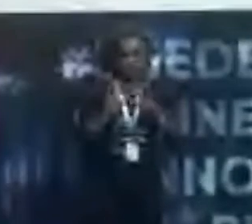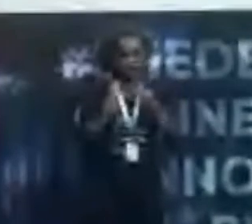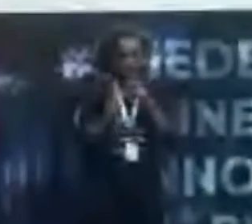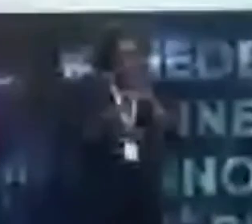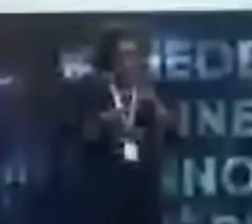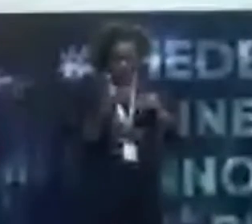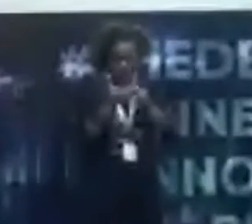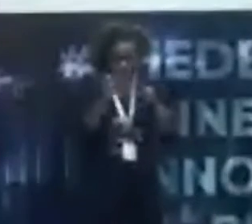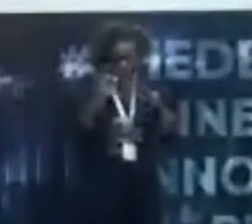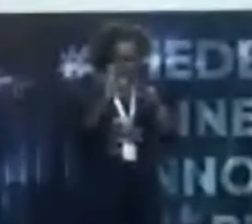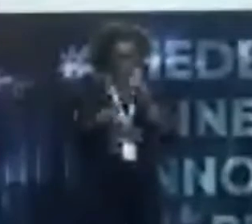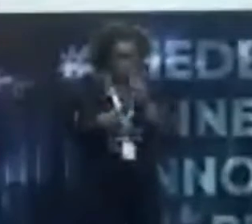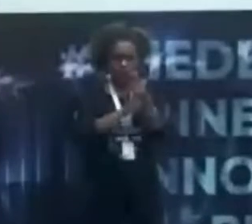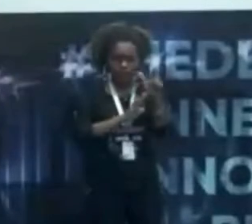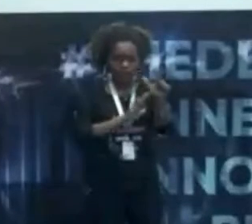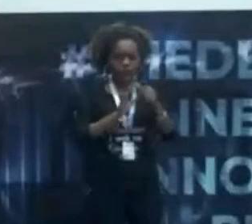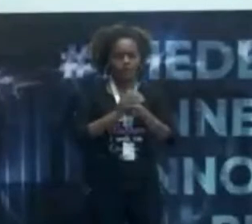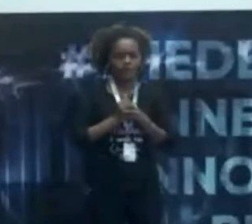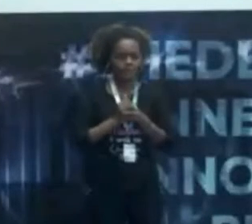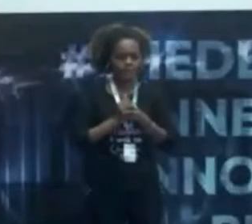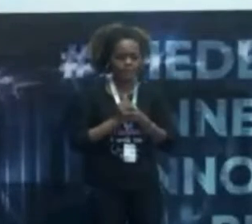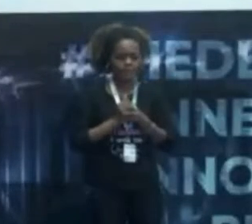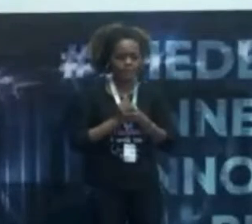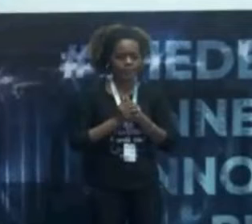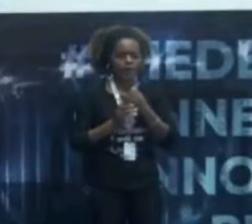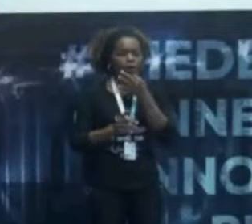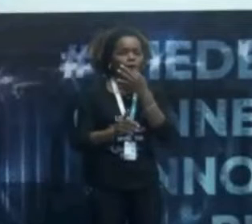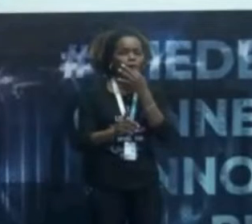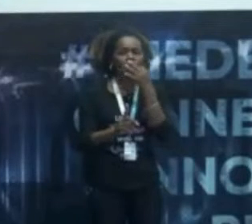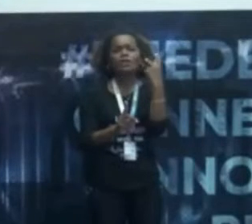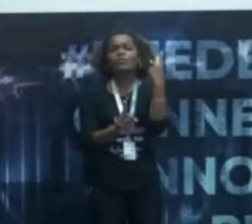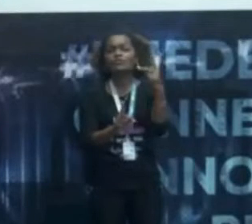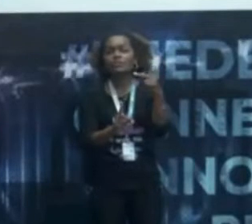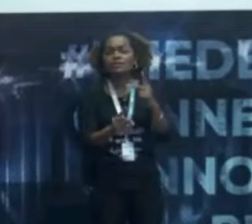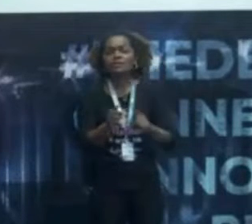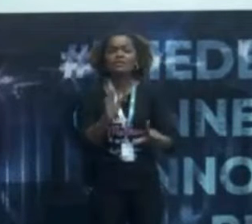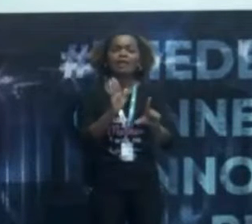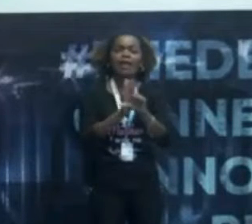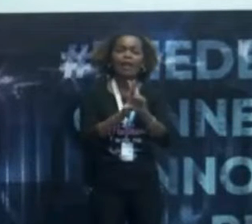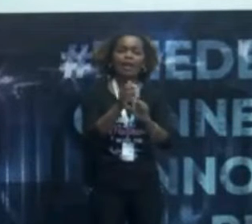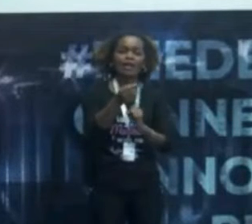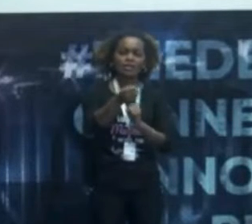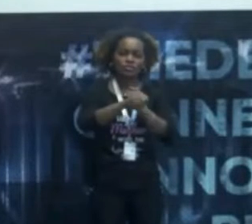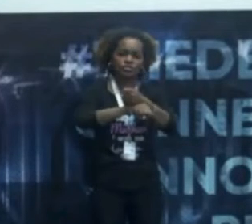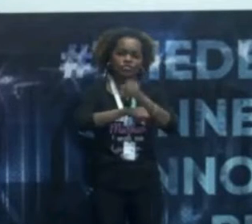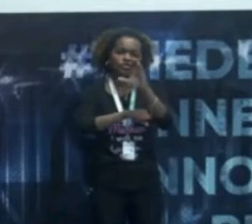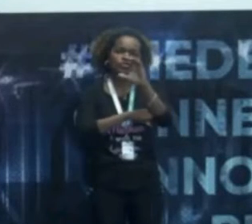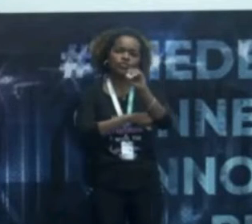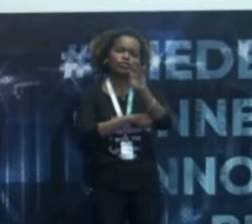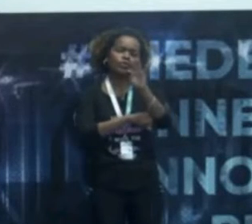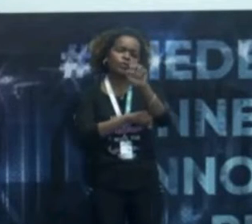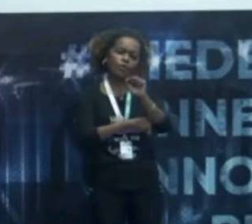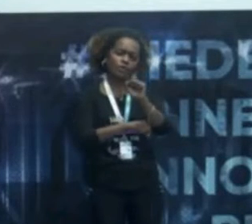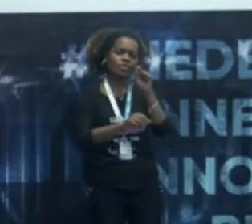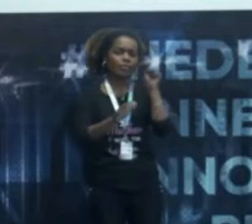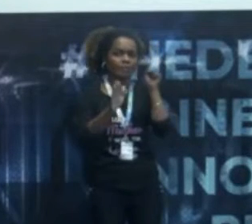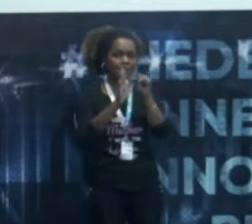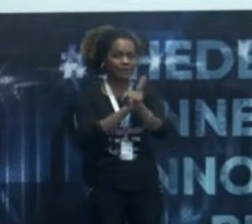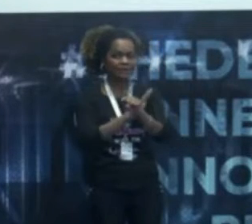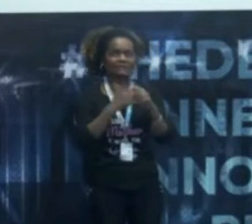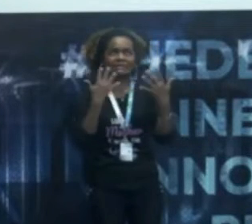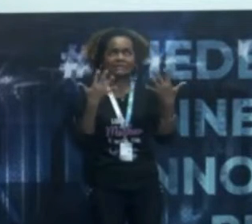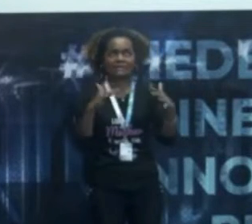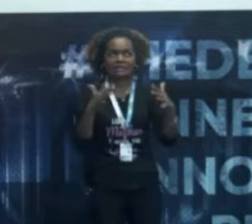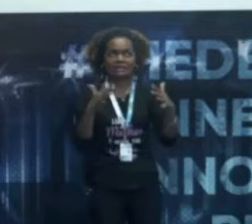a próxima pergunta aqui para vocês. Qual a opinião de vocês sobre a lei de cotas? Então aí é uma pergunta realmente